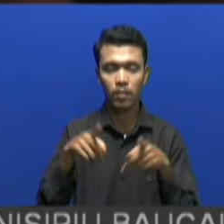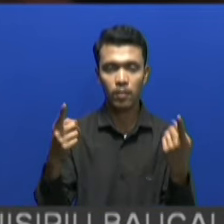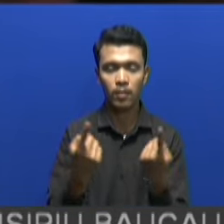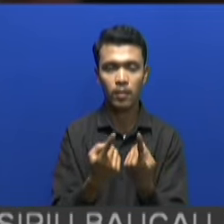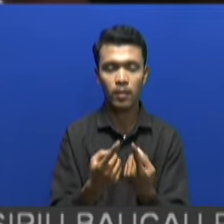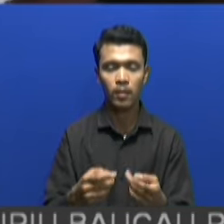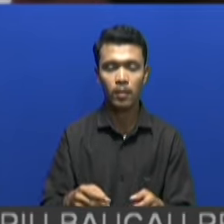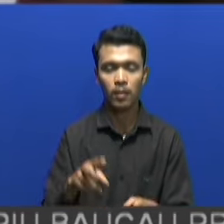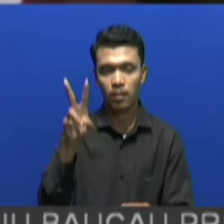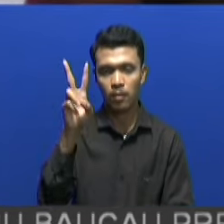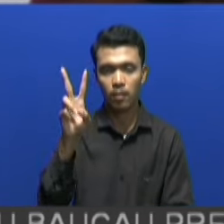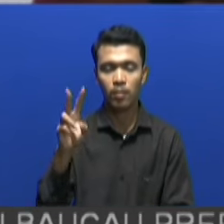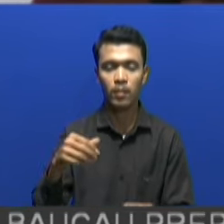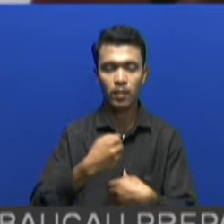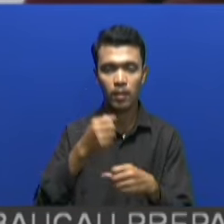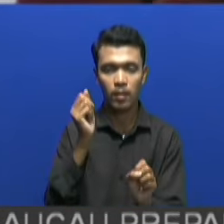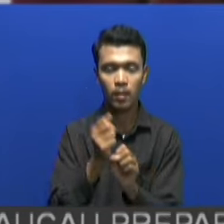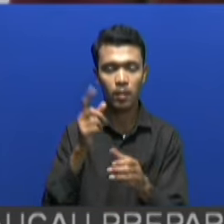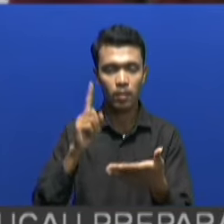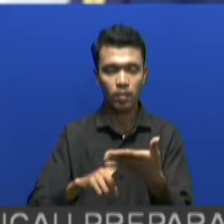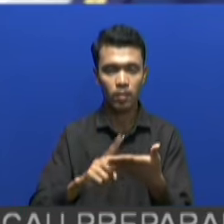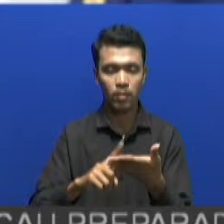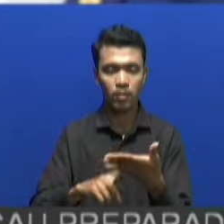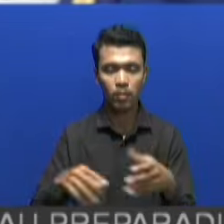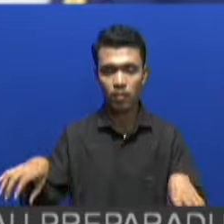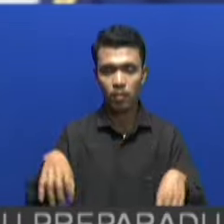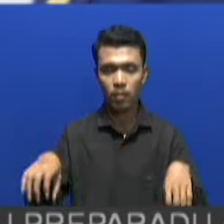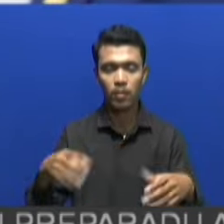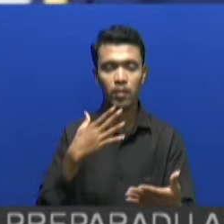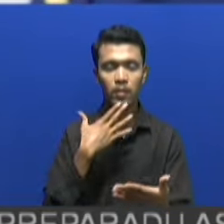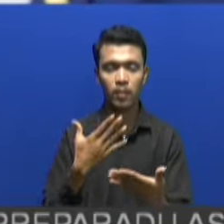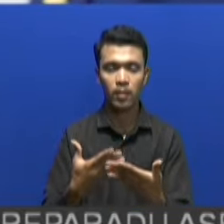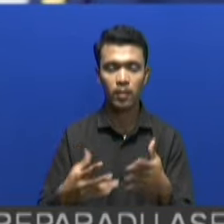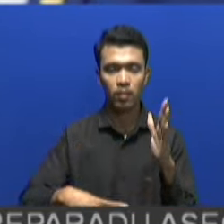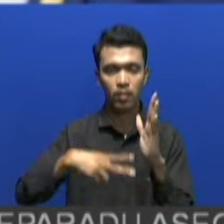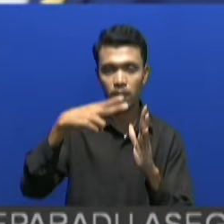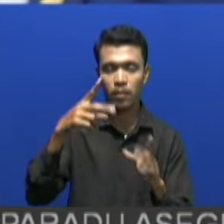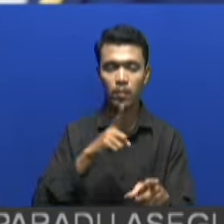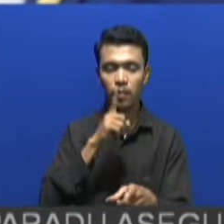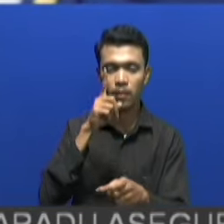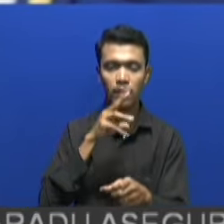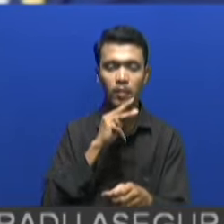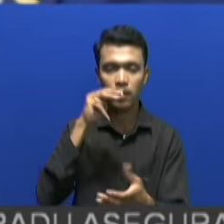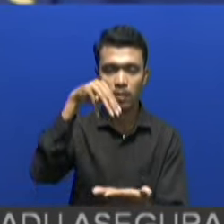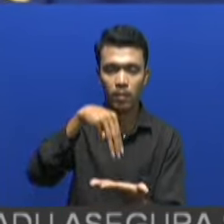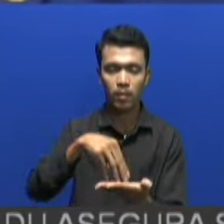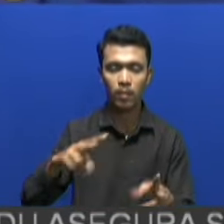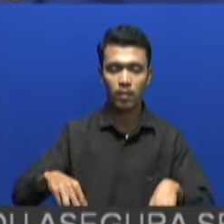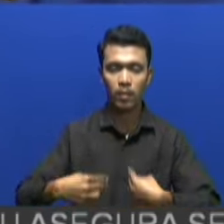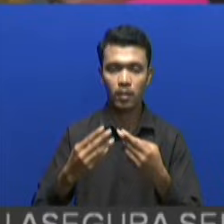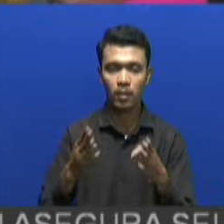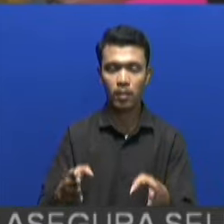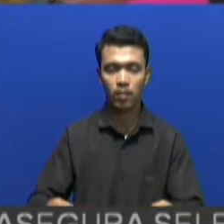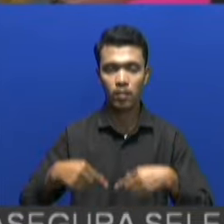ho Murakrai Timor se halu diskusan tekniku nebe diak ho di valoriza mensaze nebe eroisira raihela